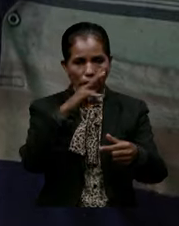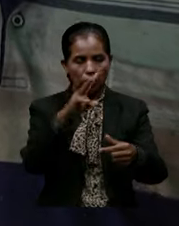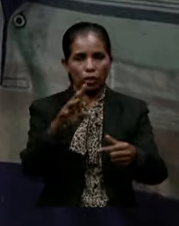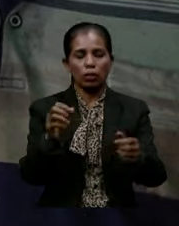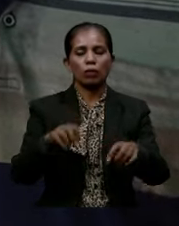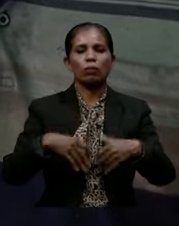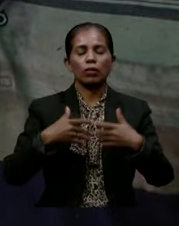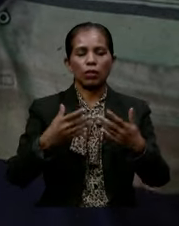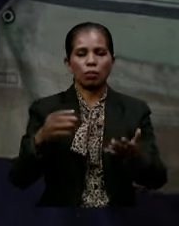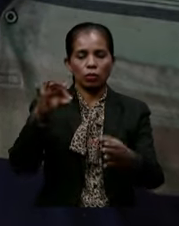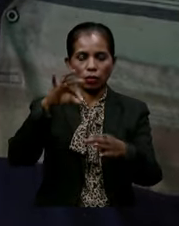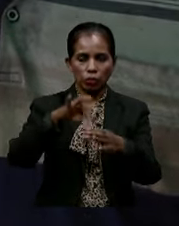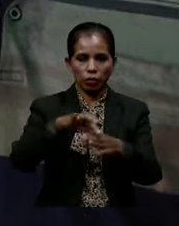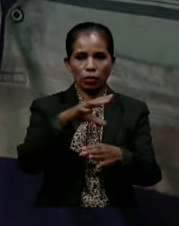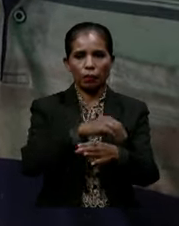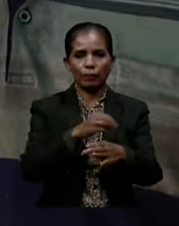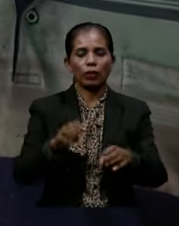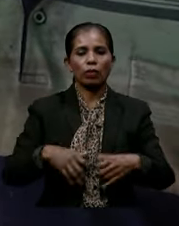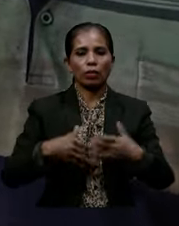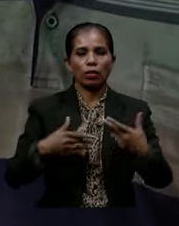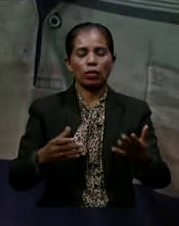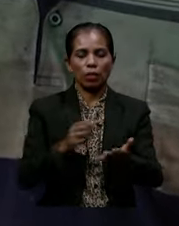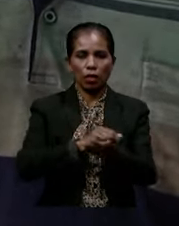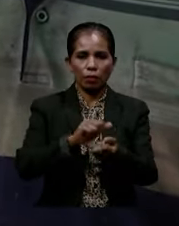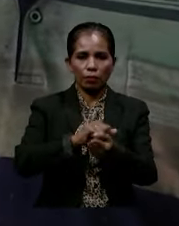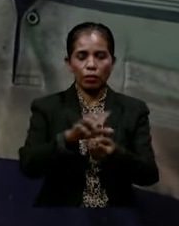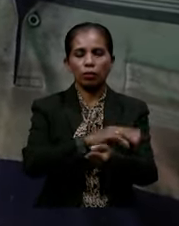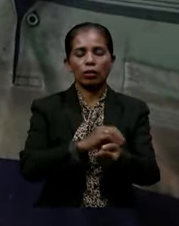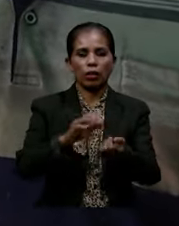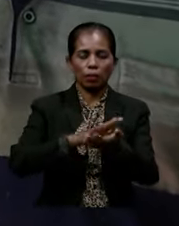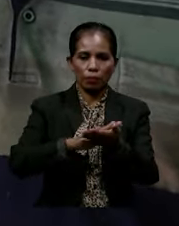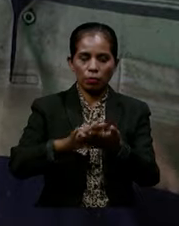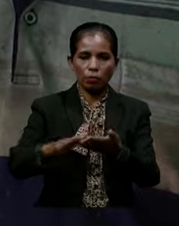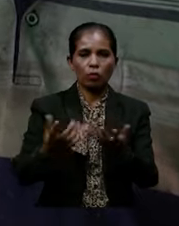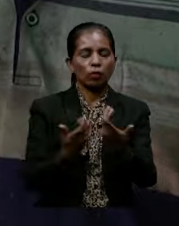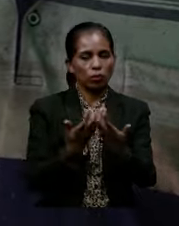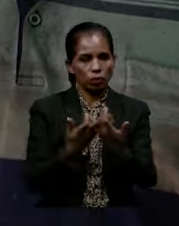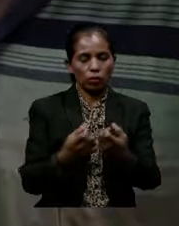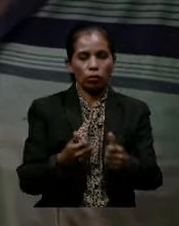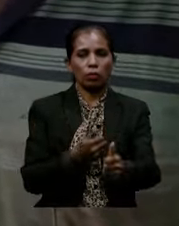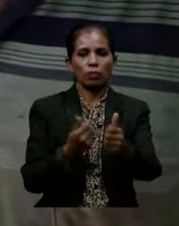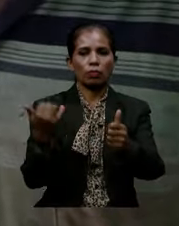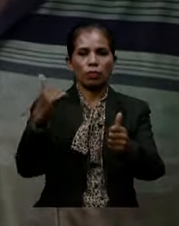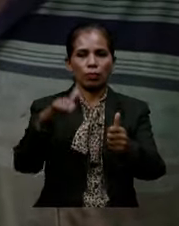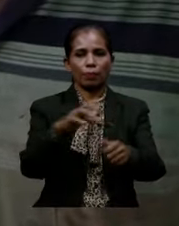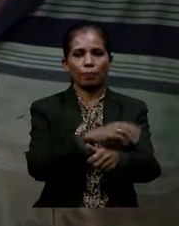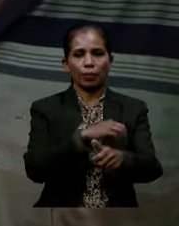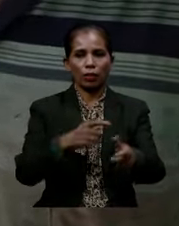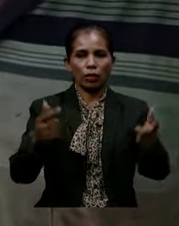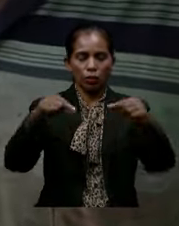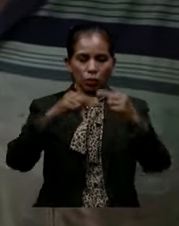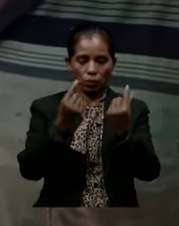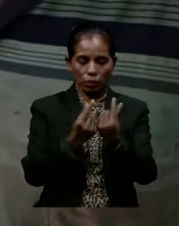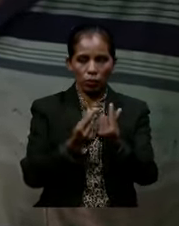ensame usa adubo, o ensame usa pesticida, o ensame acalo, amos, dut, e se ele cumpre, e nele, serviço, vai ser. Demplot de mais o pacote nebe